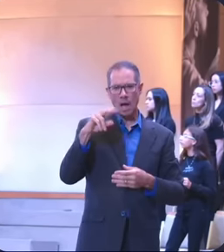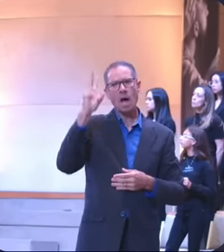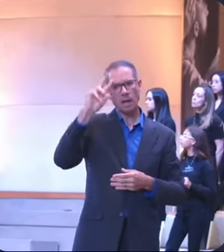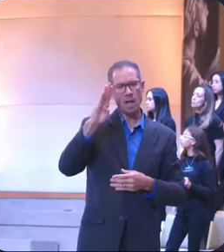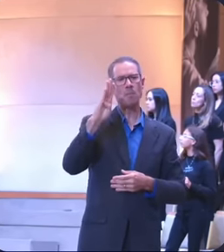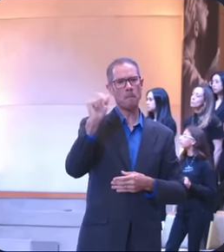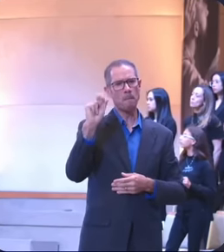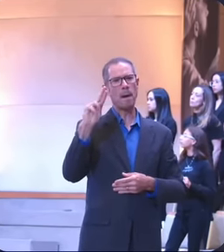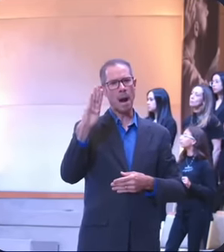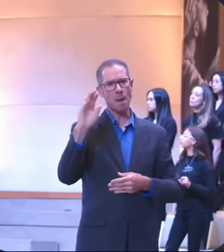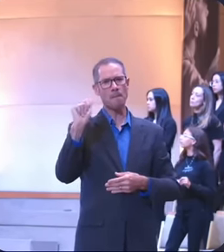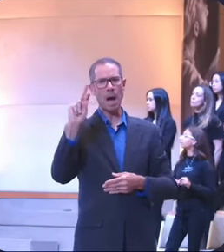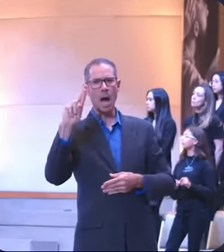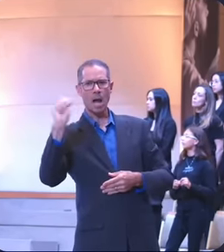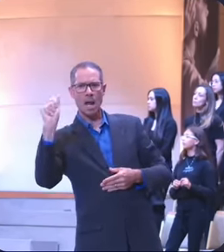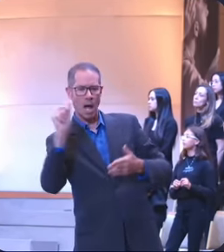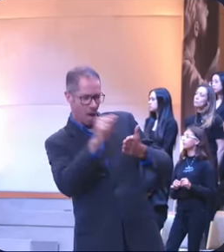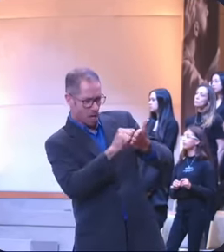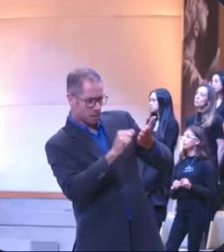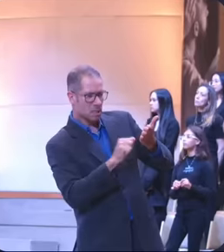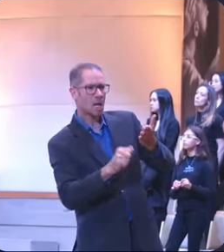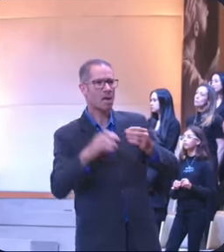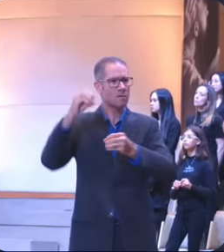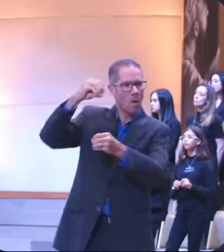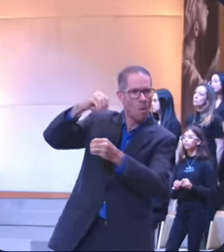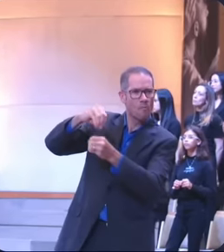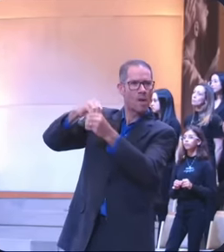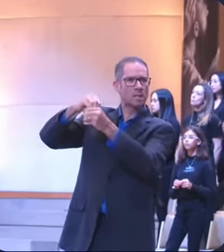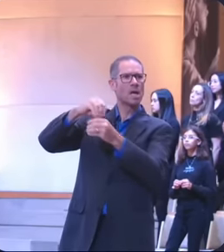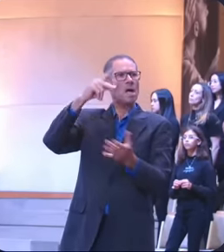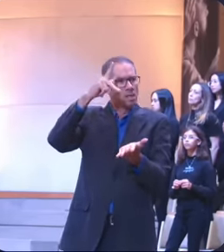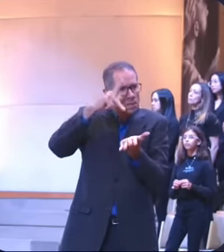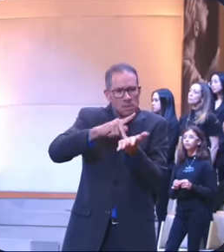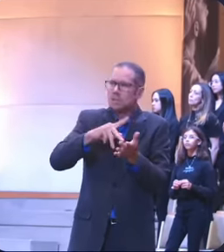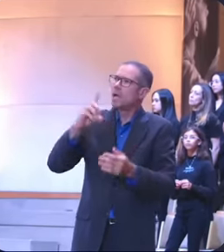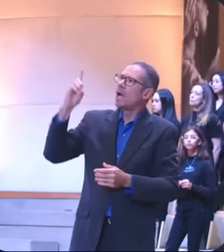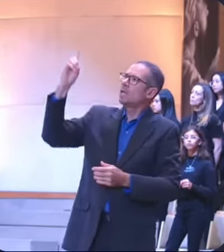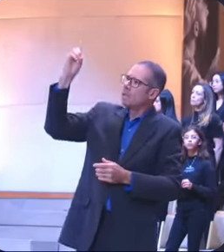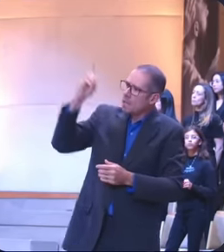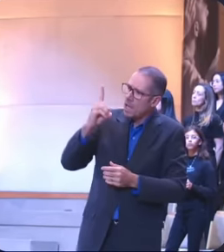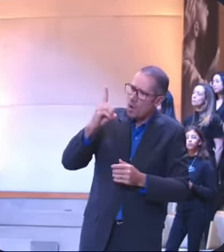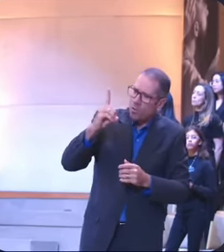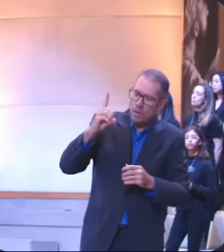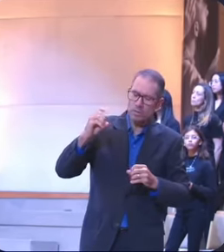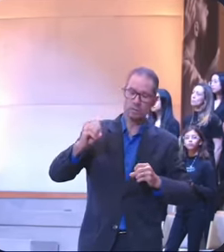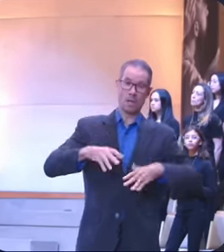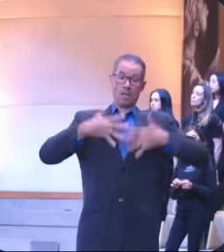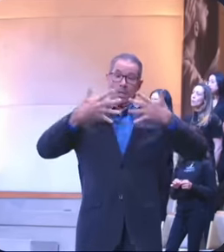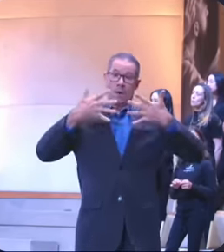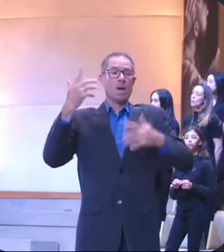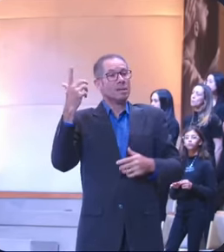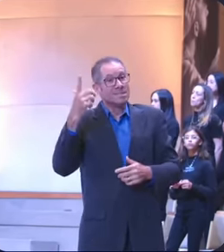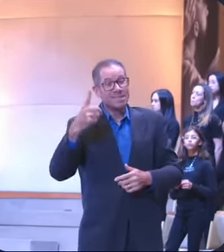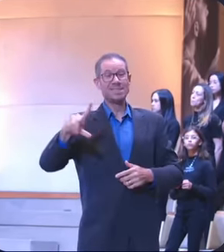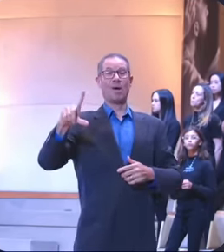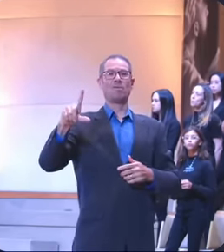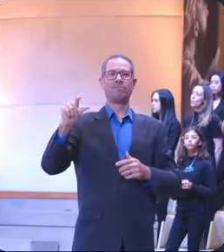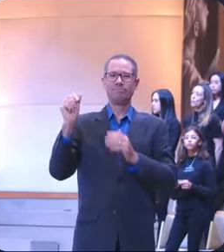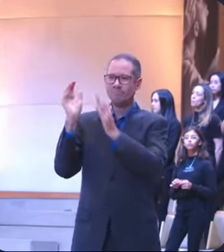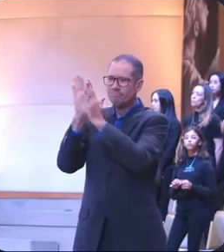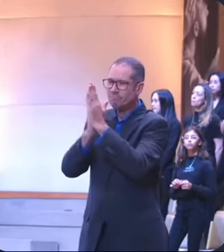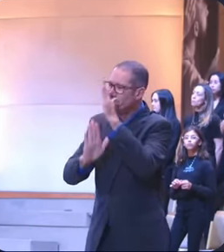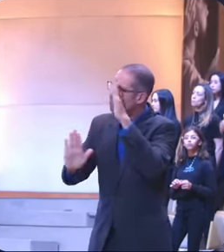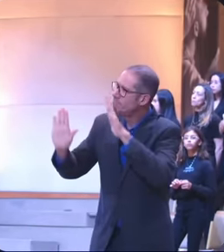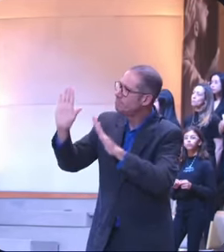tá? Coloca lá, Bárbara. E eu tenho certeza que Deus vai nos surpreender outra vez. Adoremos ao